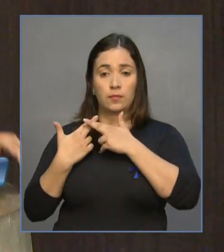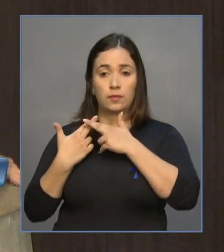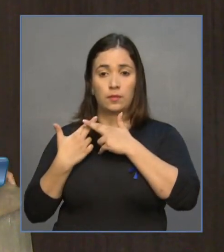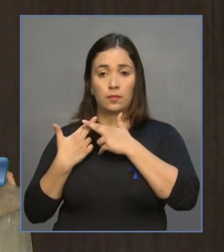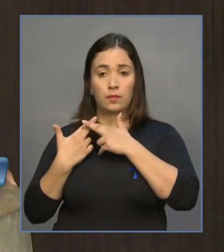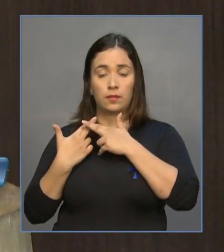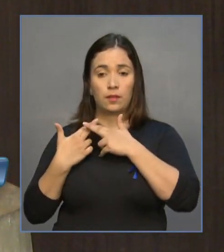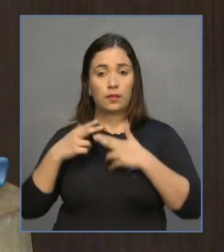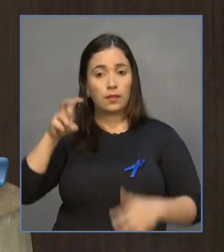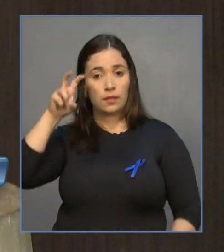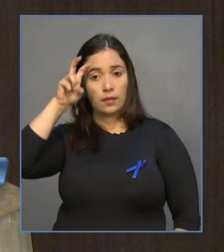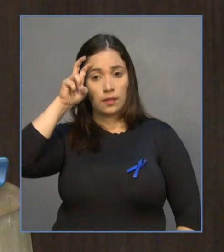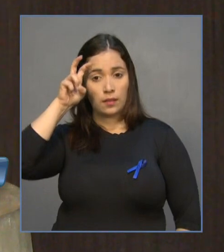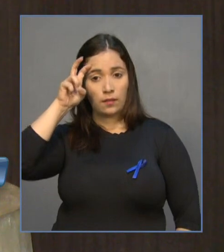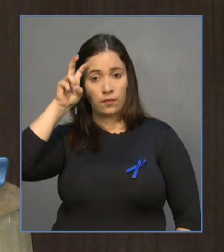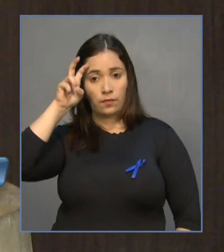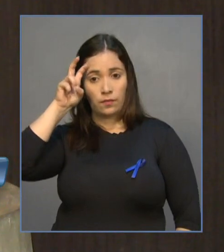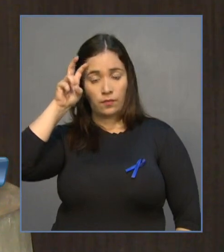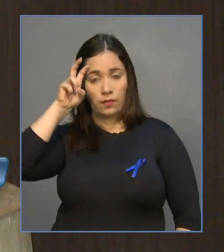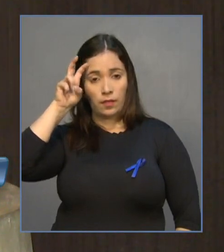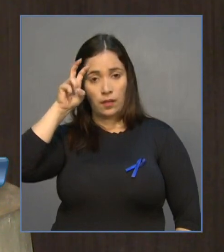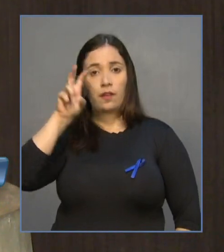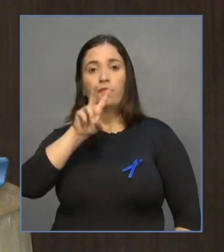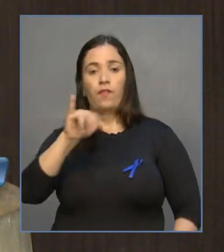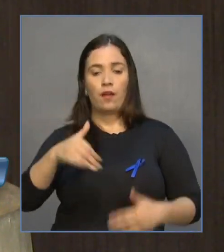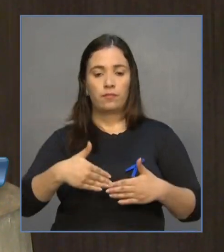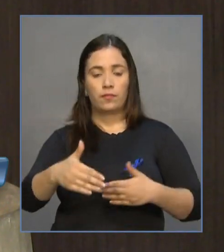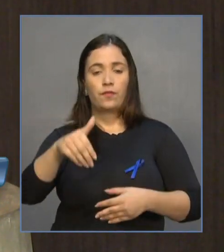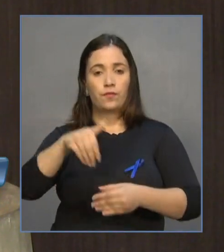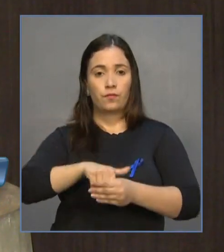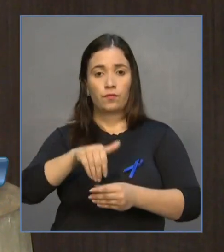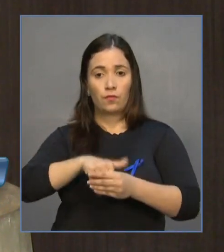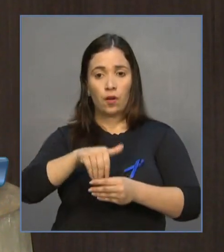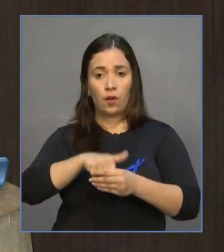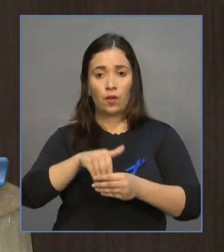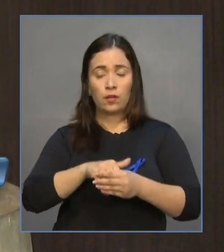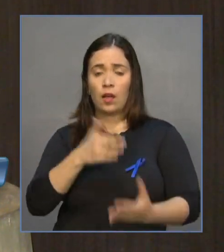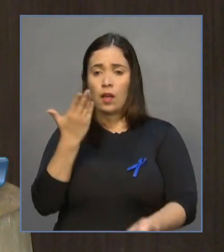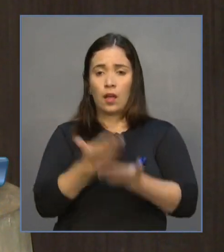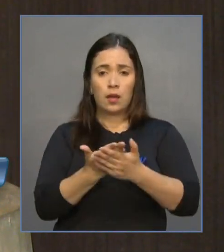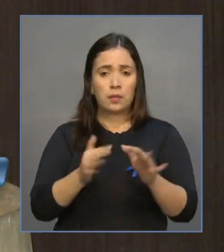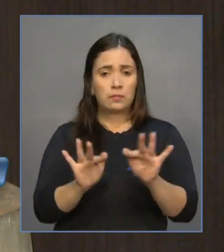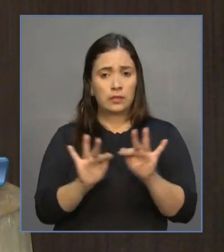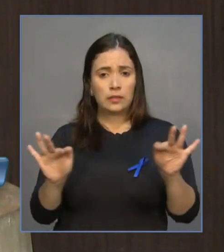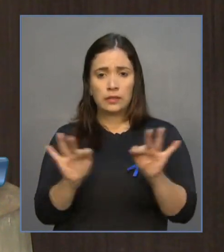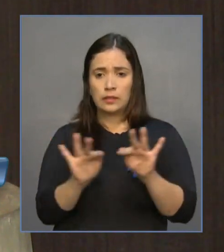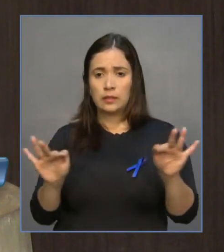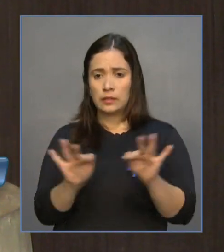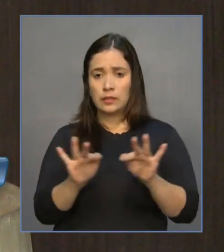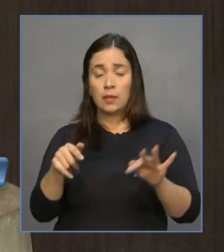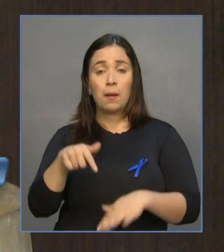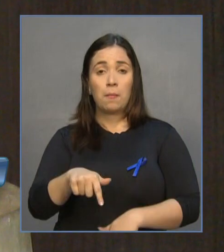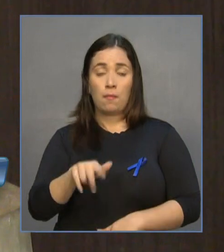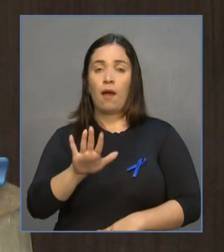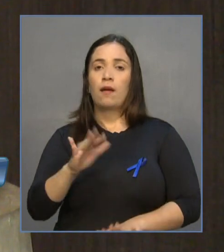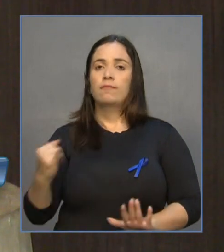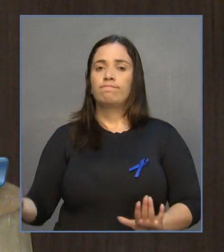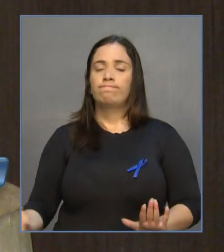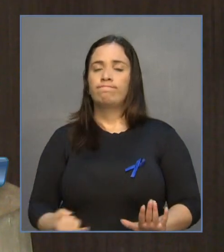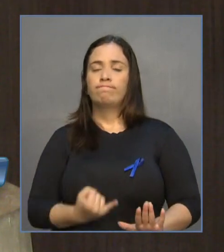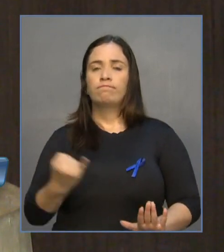de quinta-feira poder votar um simples requerimento, mas que tem uma importância enorme